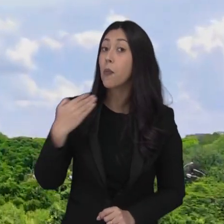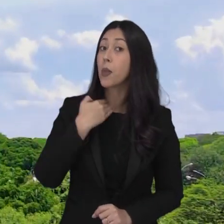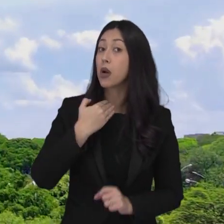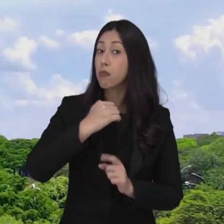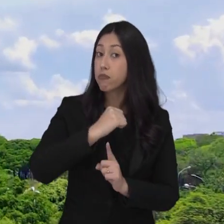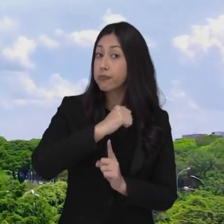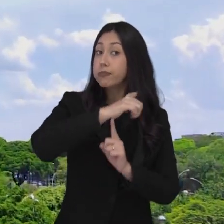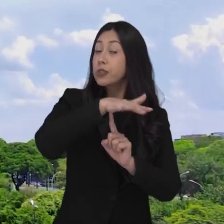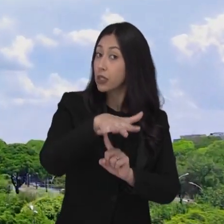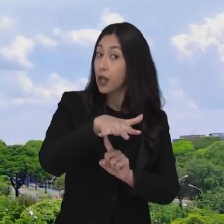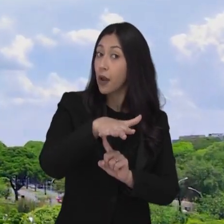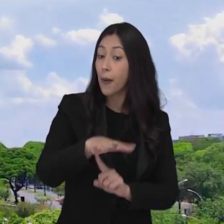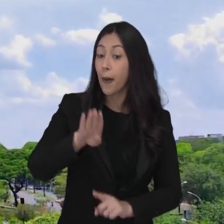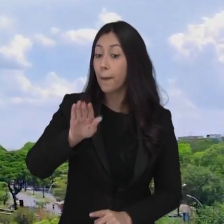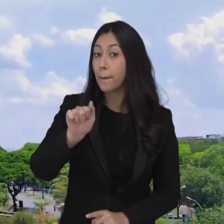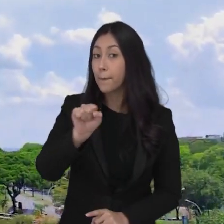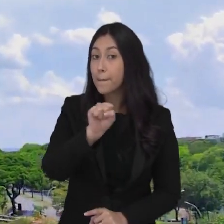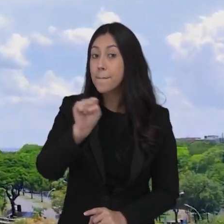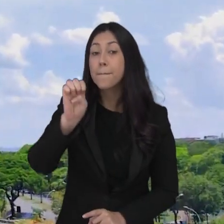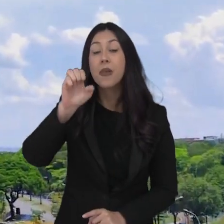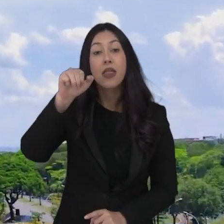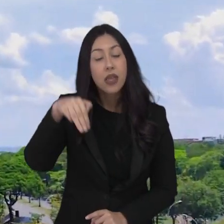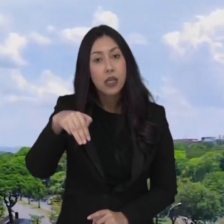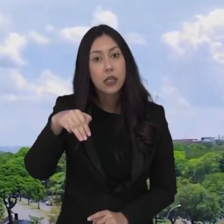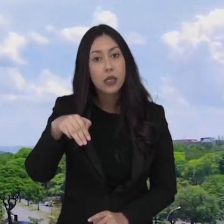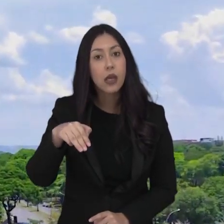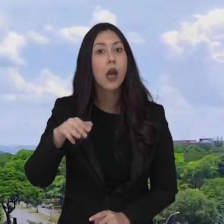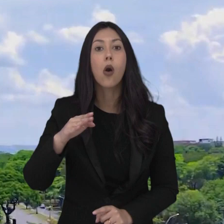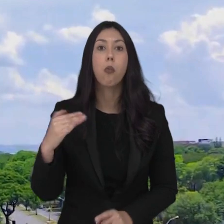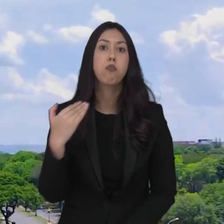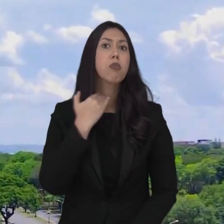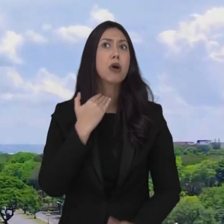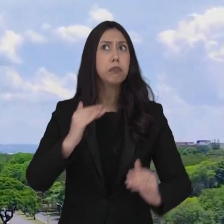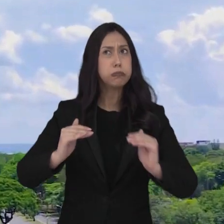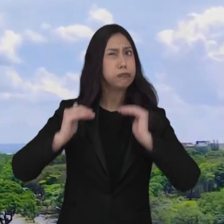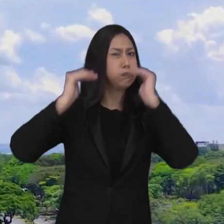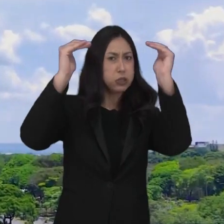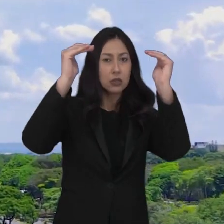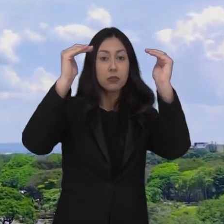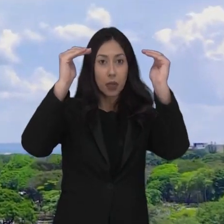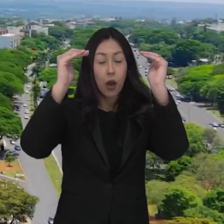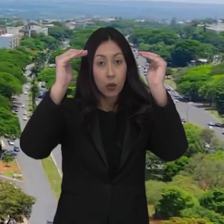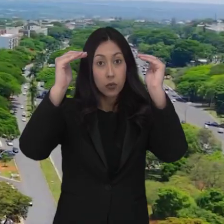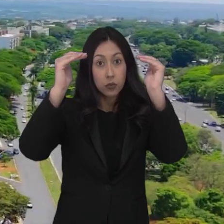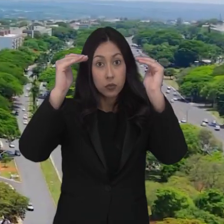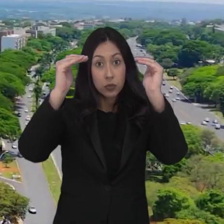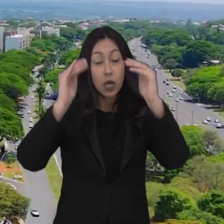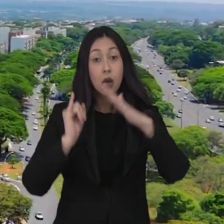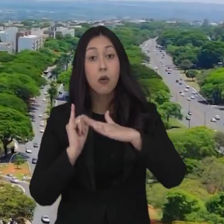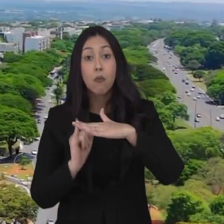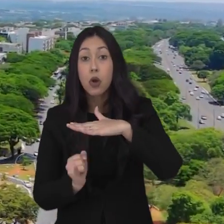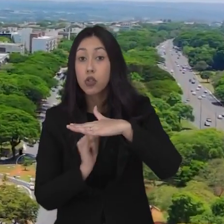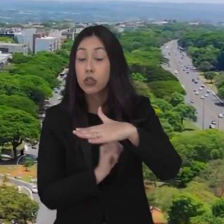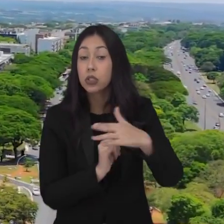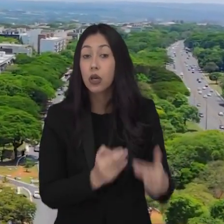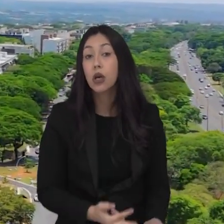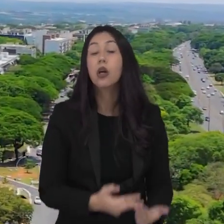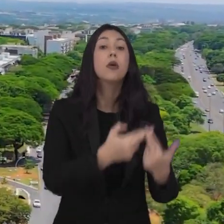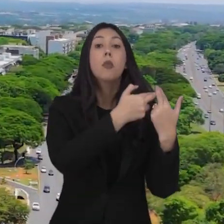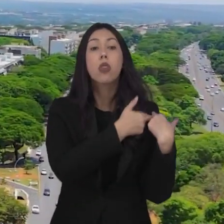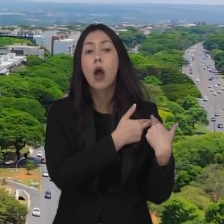Brasil, conhecido também como Bacen, é considerado o banco dos bancos. É ele a